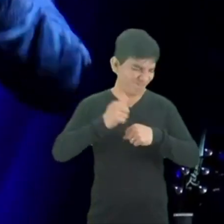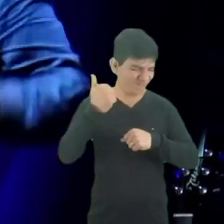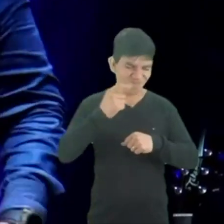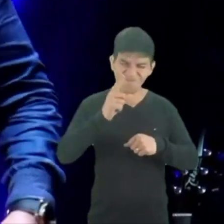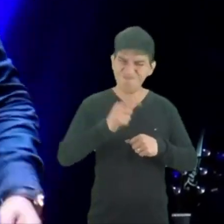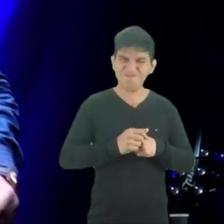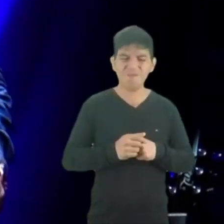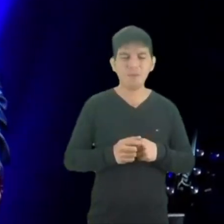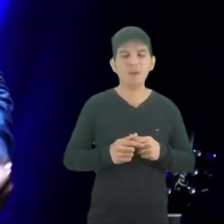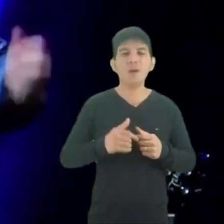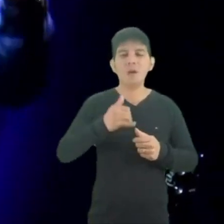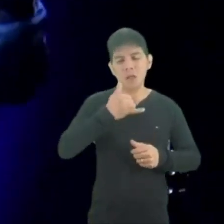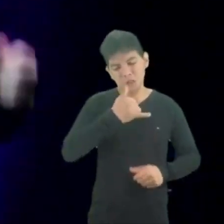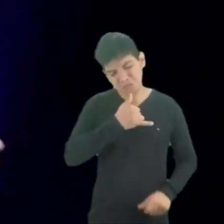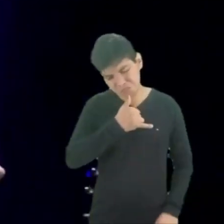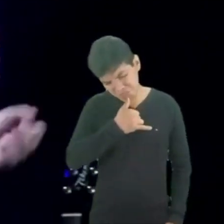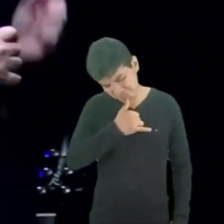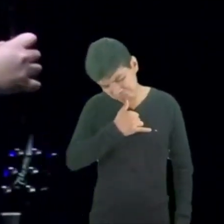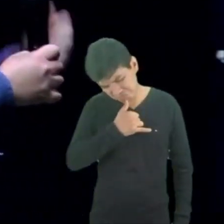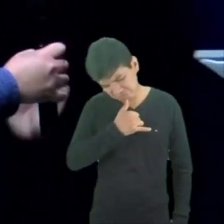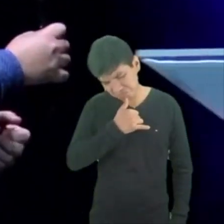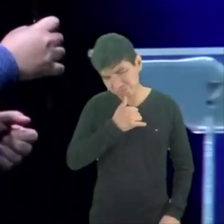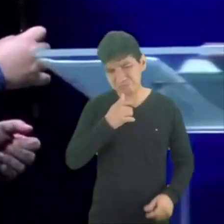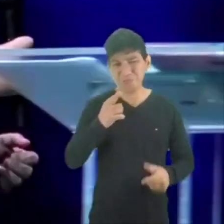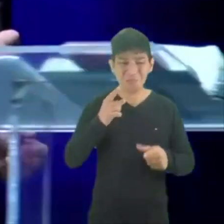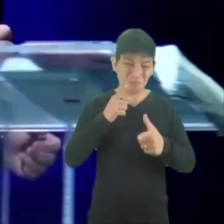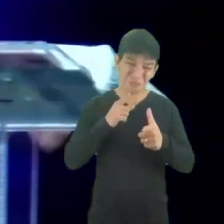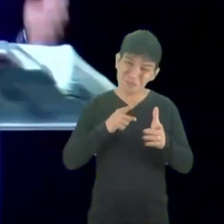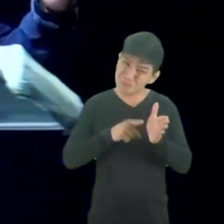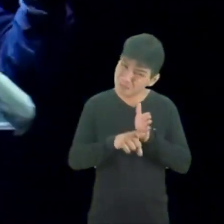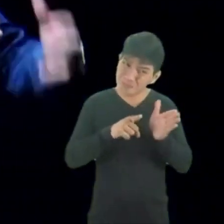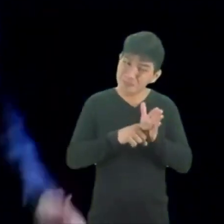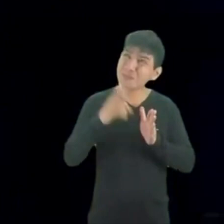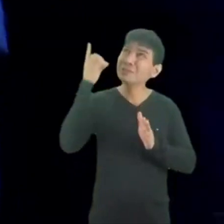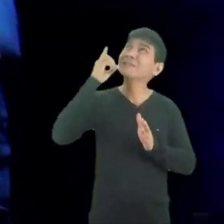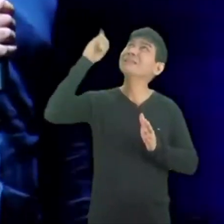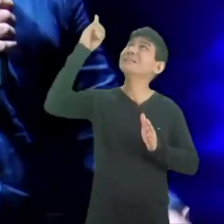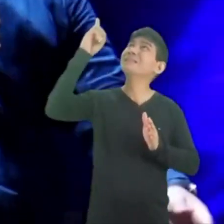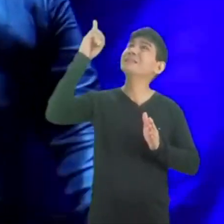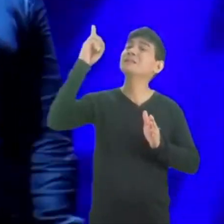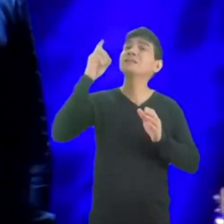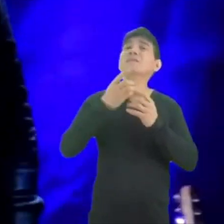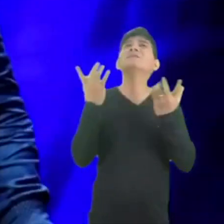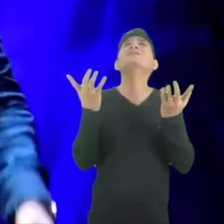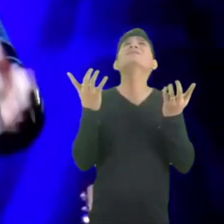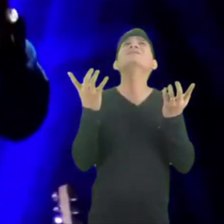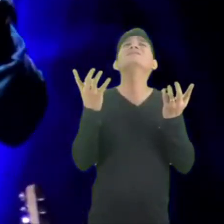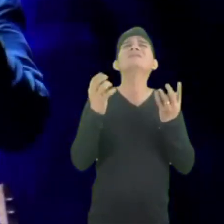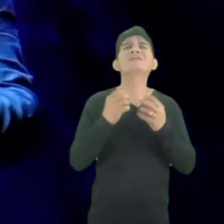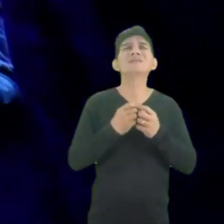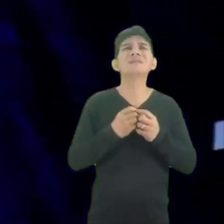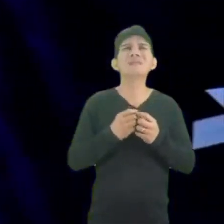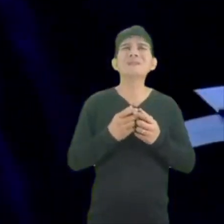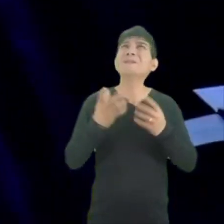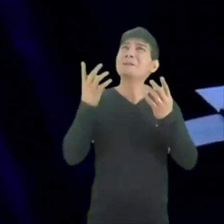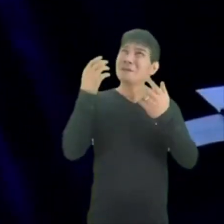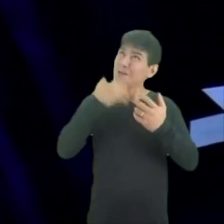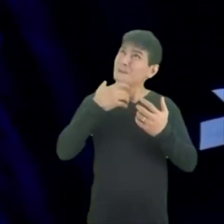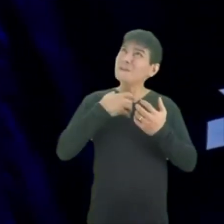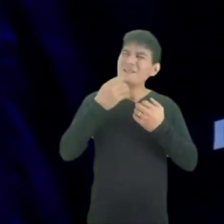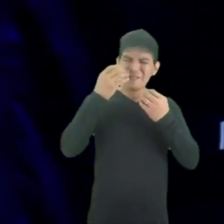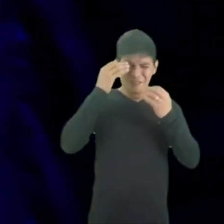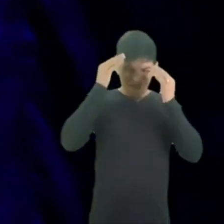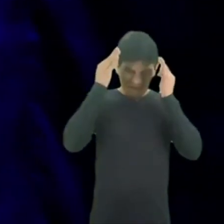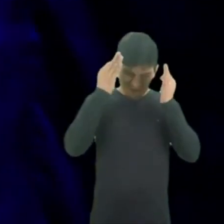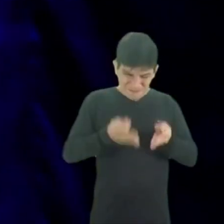isso dá desânimo. E aí você pergunta: Deus, onde tu estás nisso tudo? Eu tenho permanecido fiel a Ti,